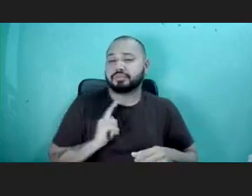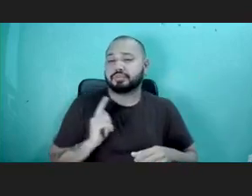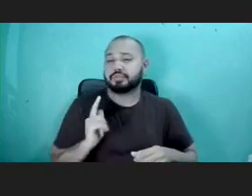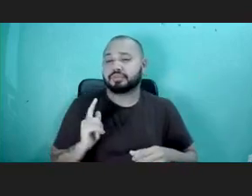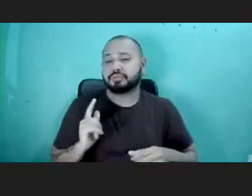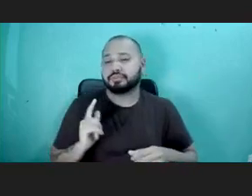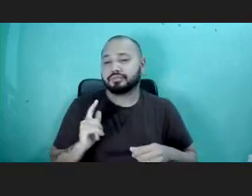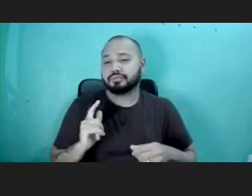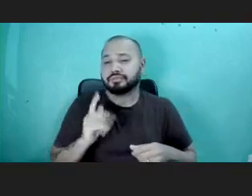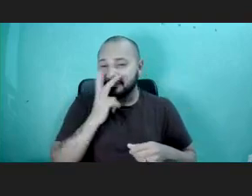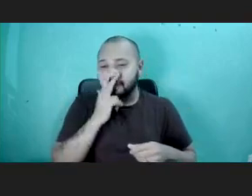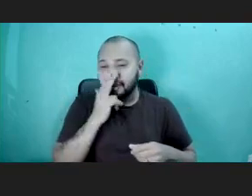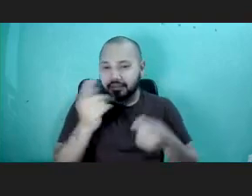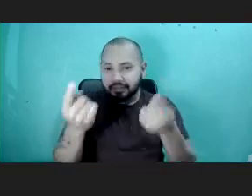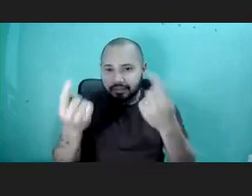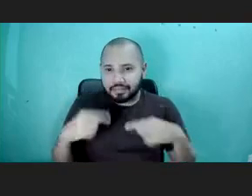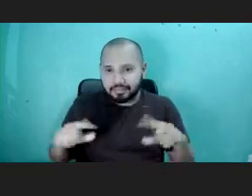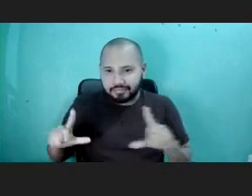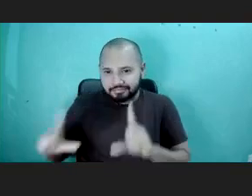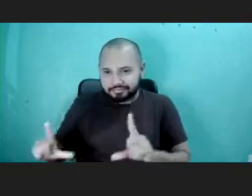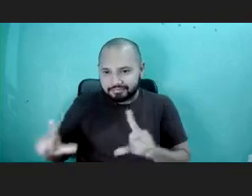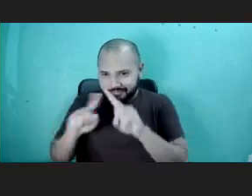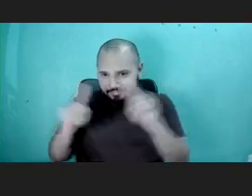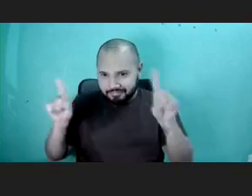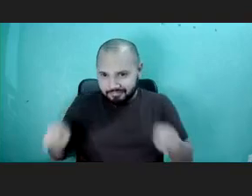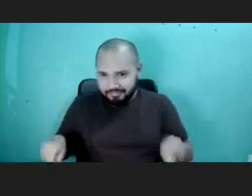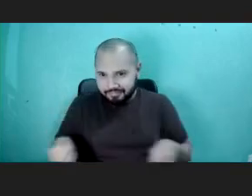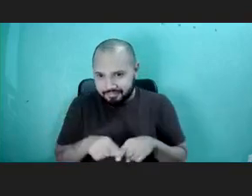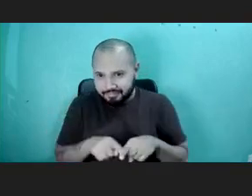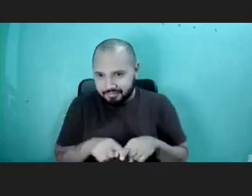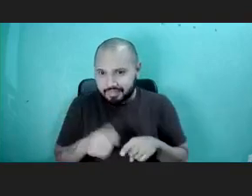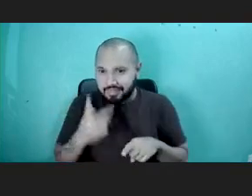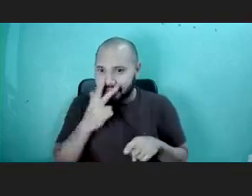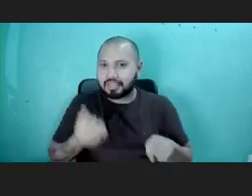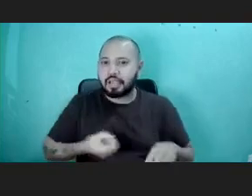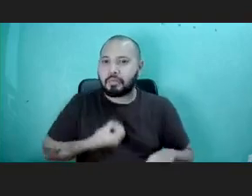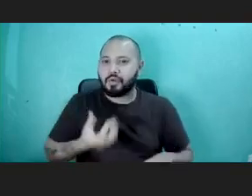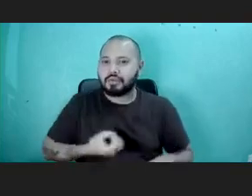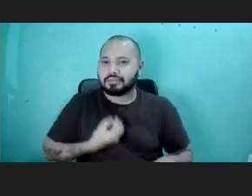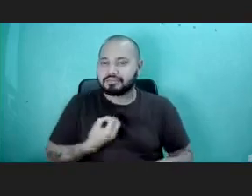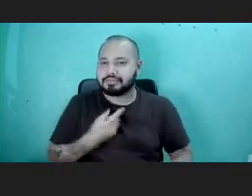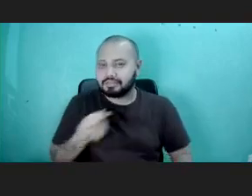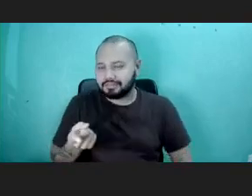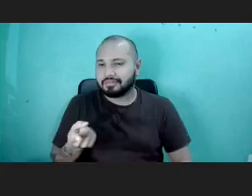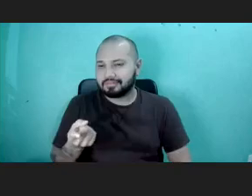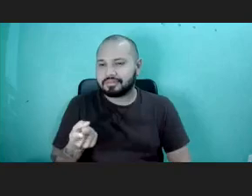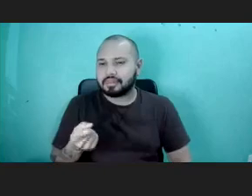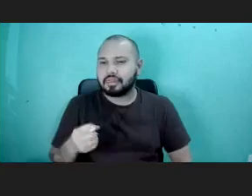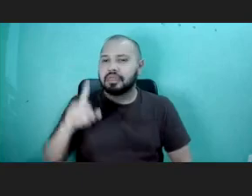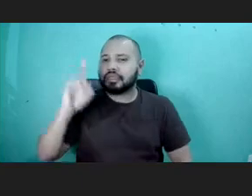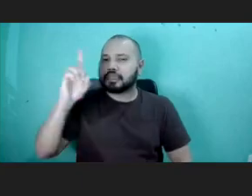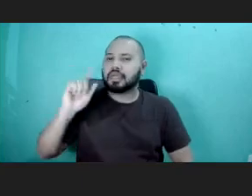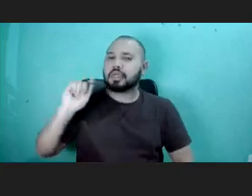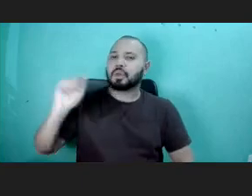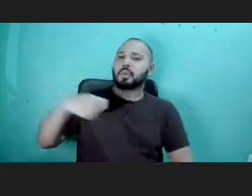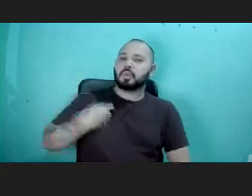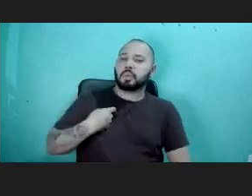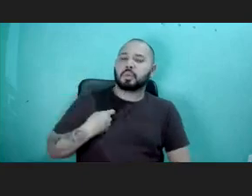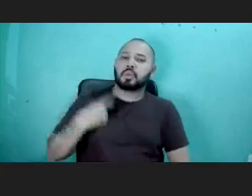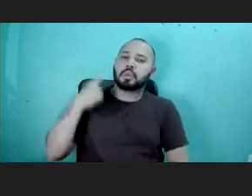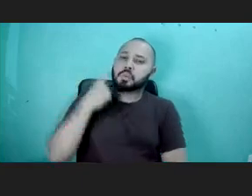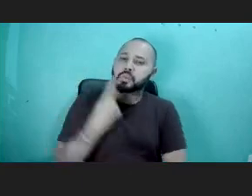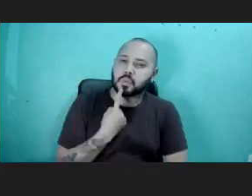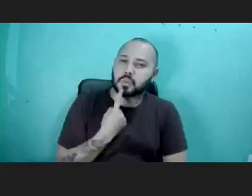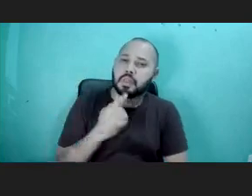assim, da imagem, tem como se fosse uma poesia que diz assim: Deus me fez surda, mas